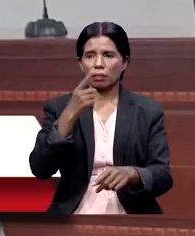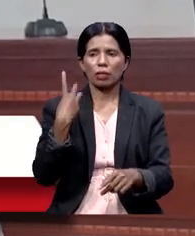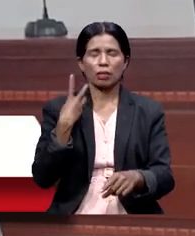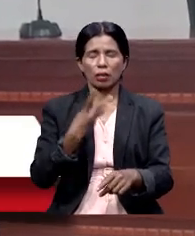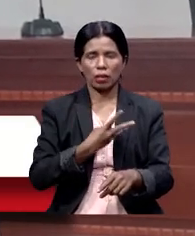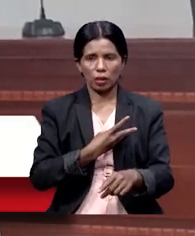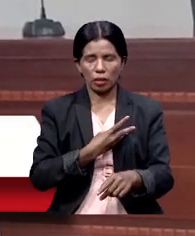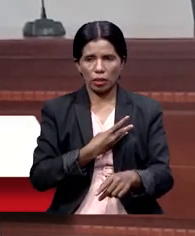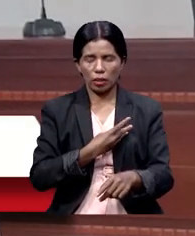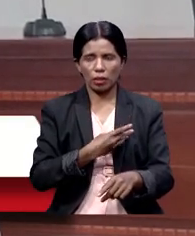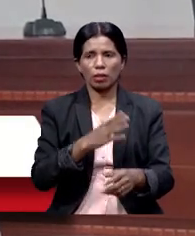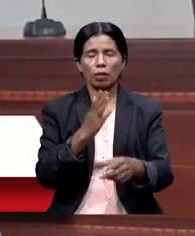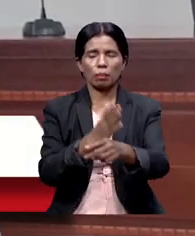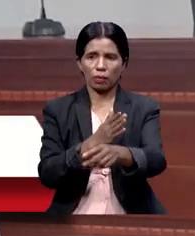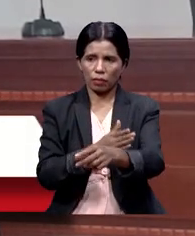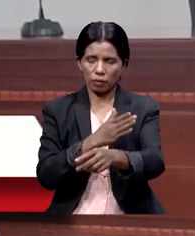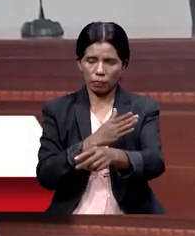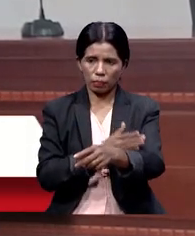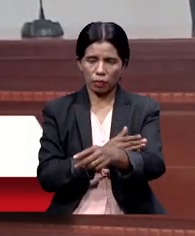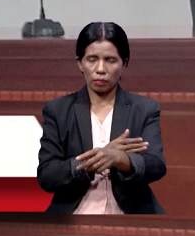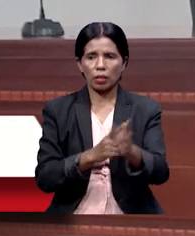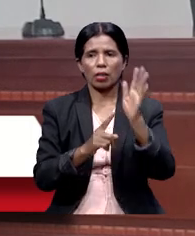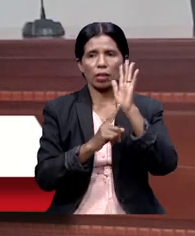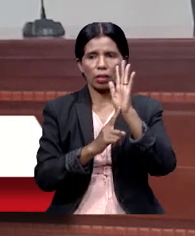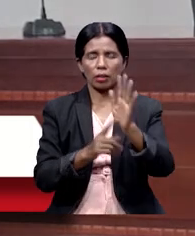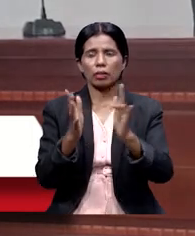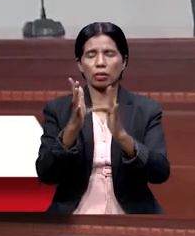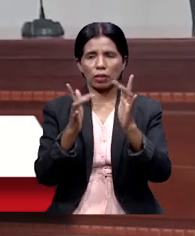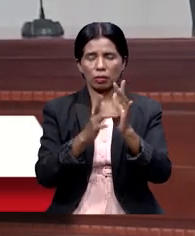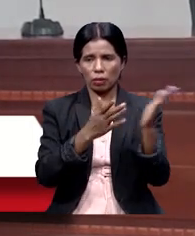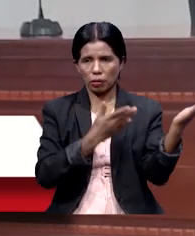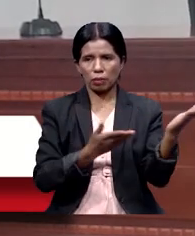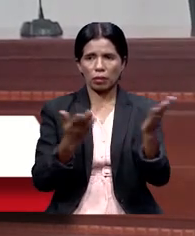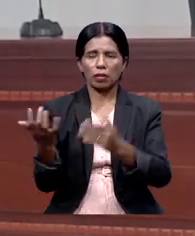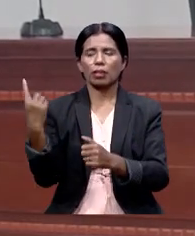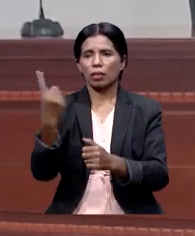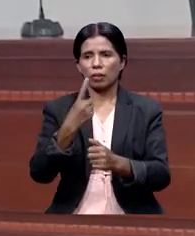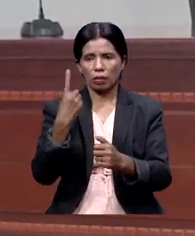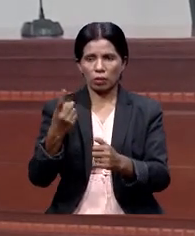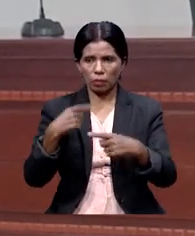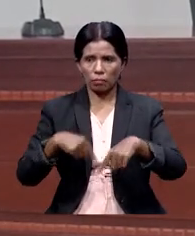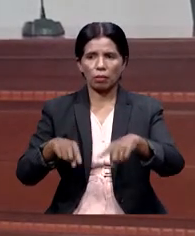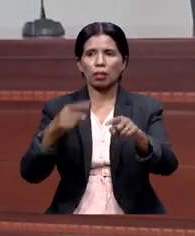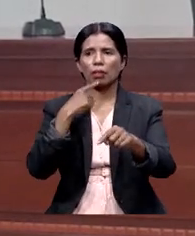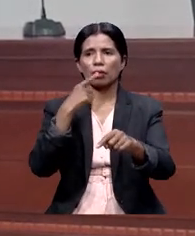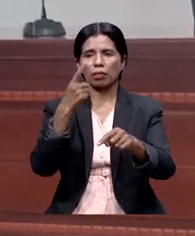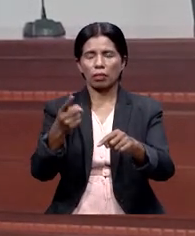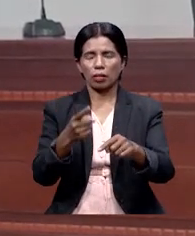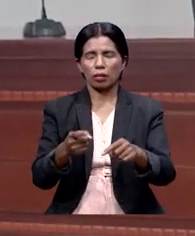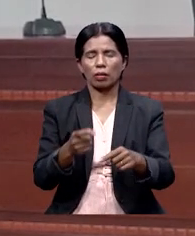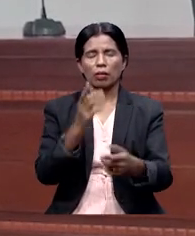na atu promove bat Saudi nian ane sa Jesus kwando haru ke skolante sira sempre ba dehang atu kura mora